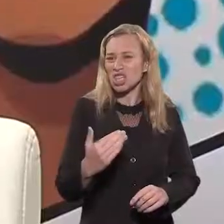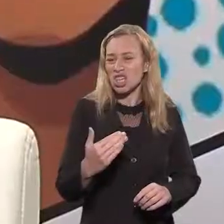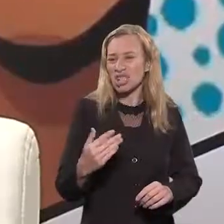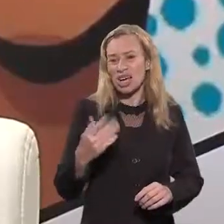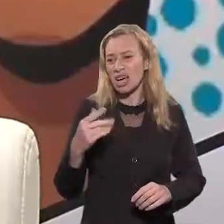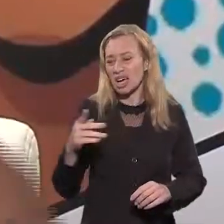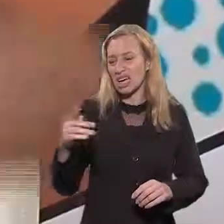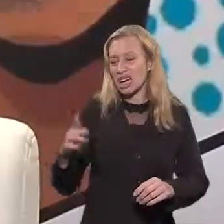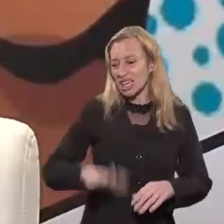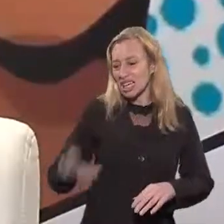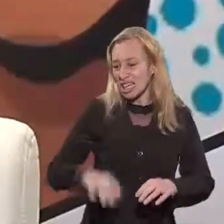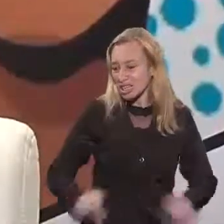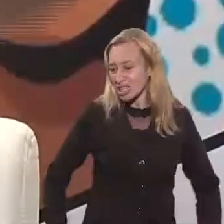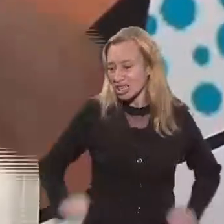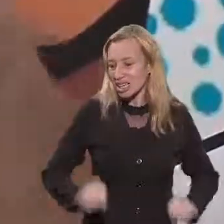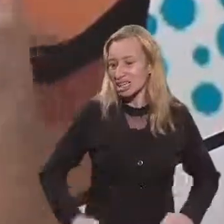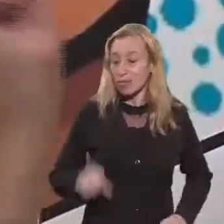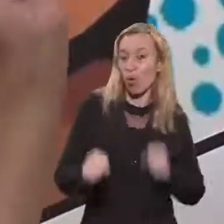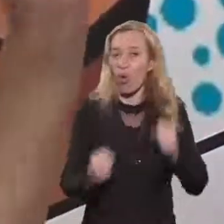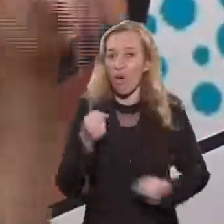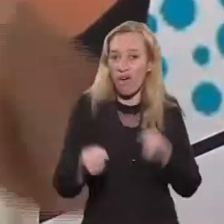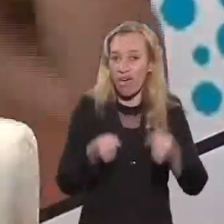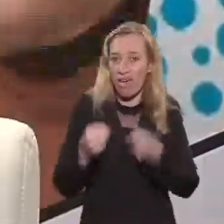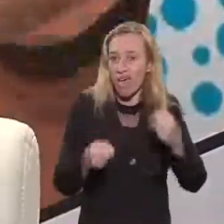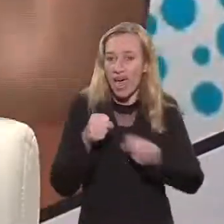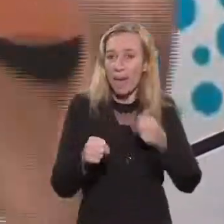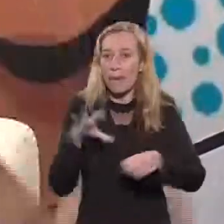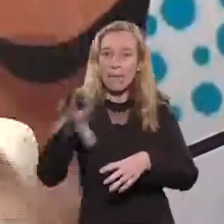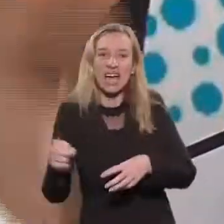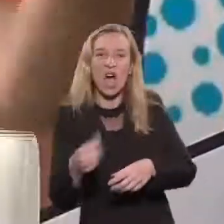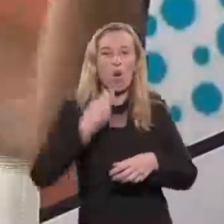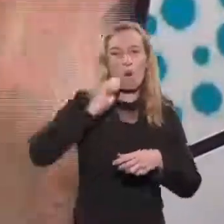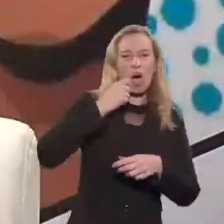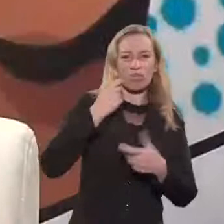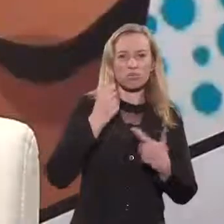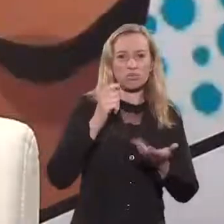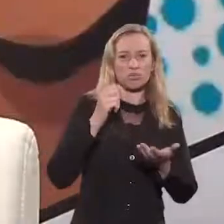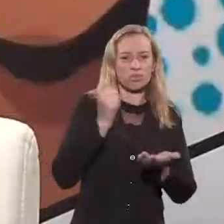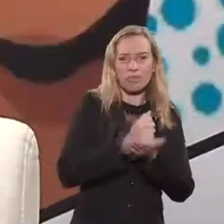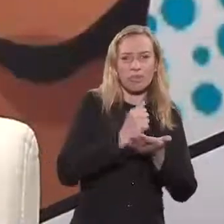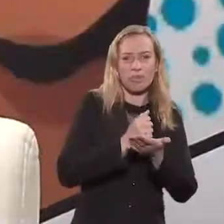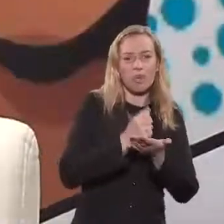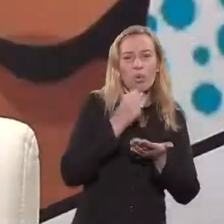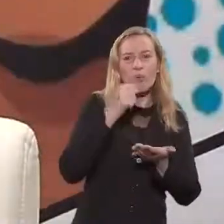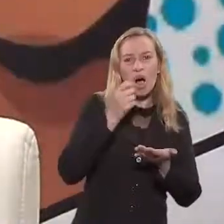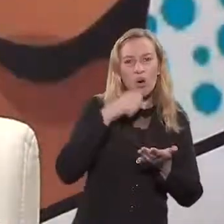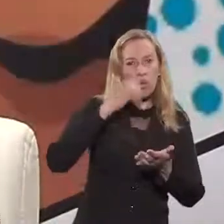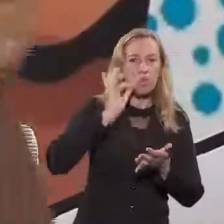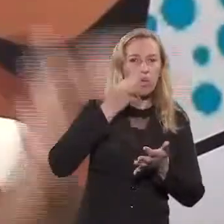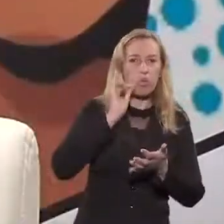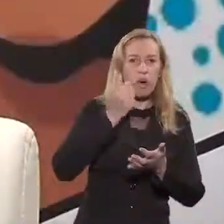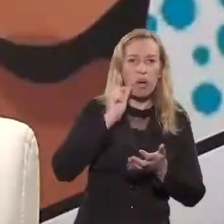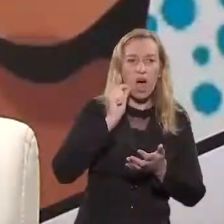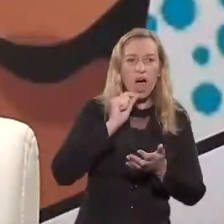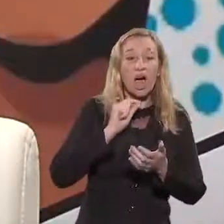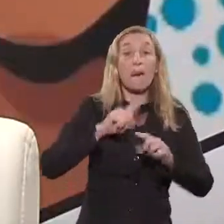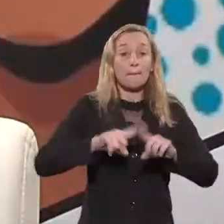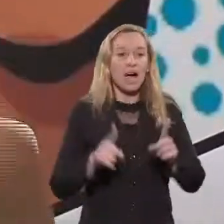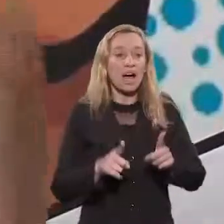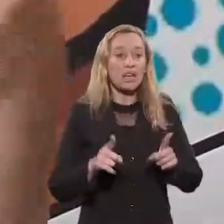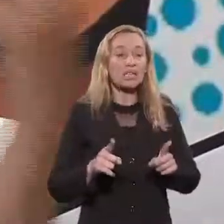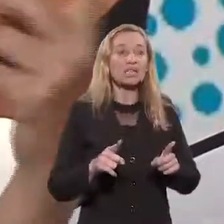criança cadeirante sair correndo para buscar, sei lá, pão na padaria. Mas para a criança